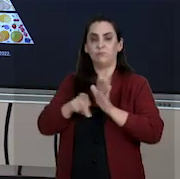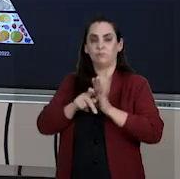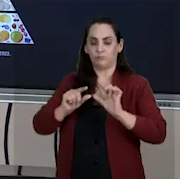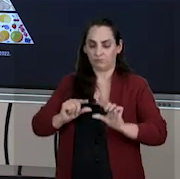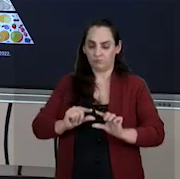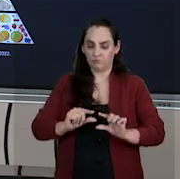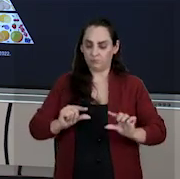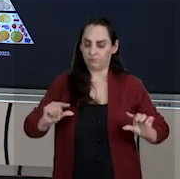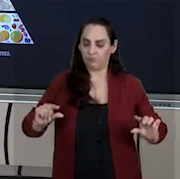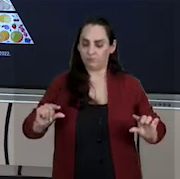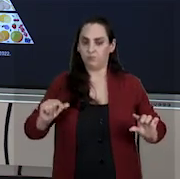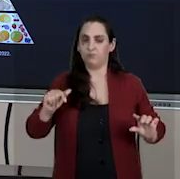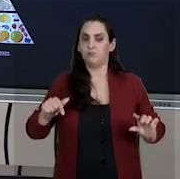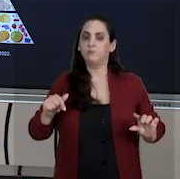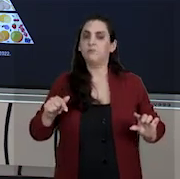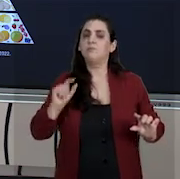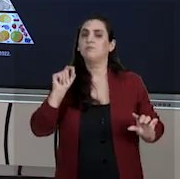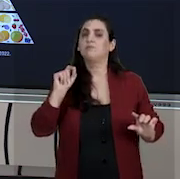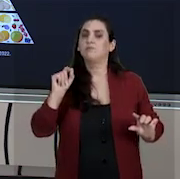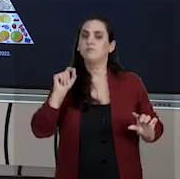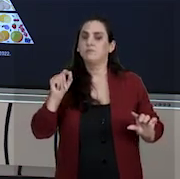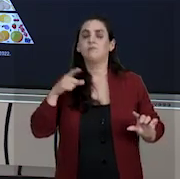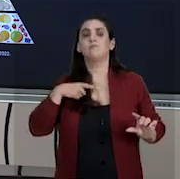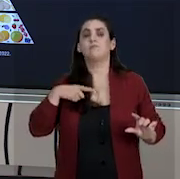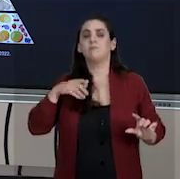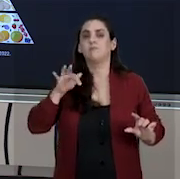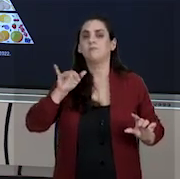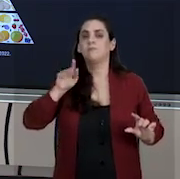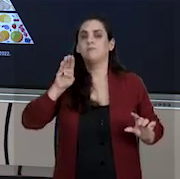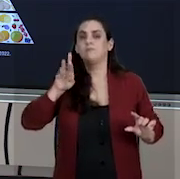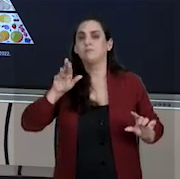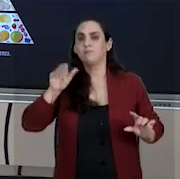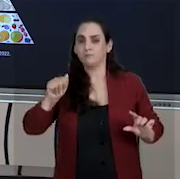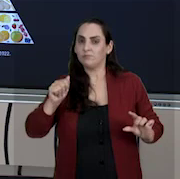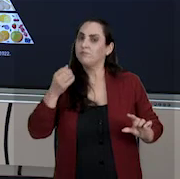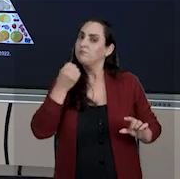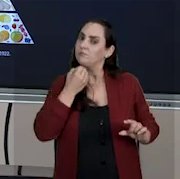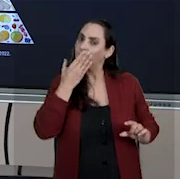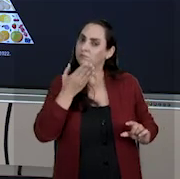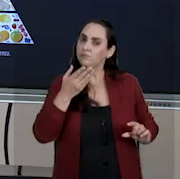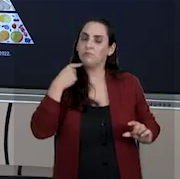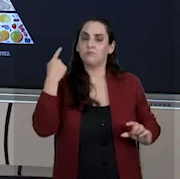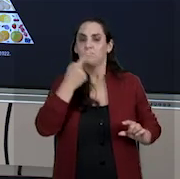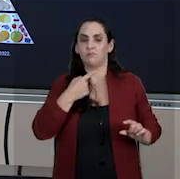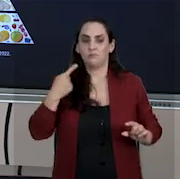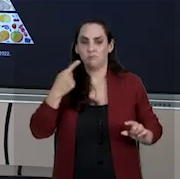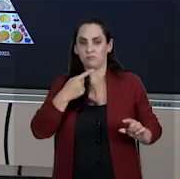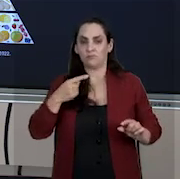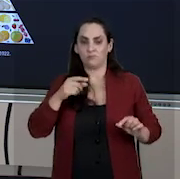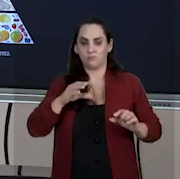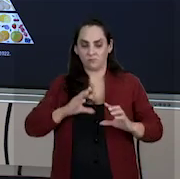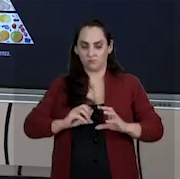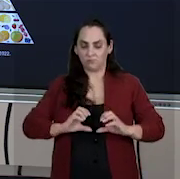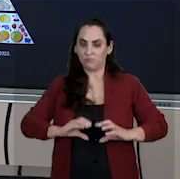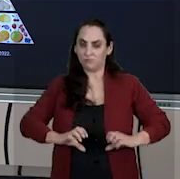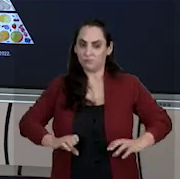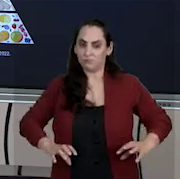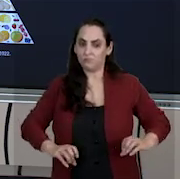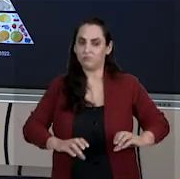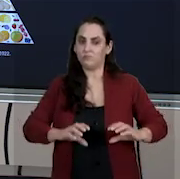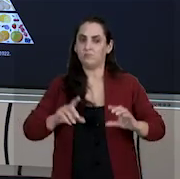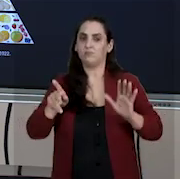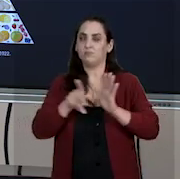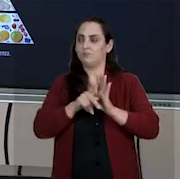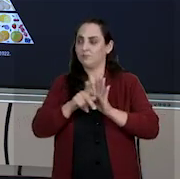ter alimentos que contenham muitas fibras, que são excelentes para o nosso processo digestório, para poder fazer com que a